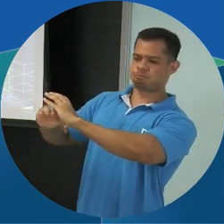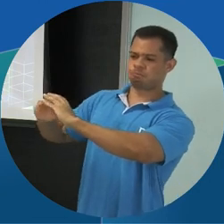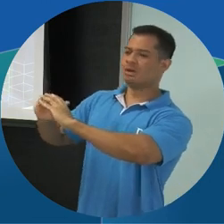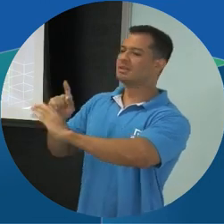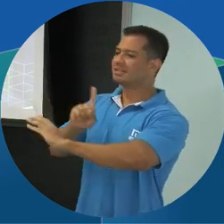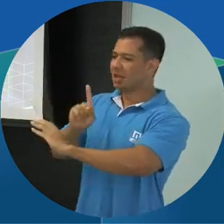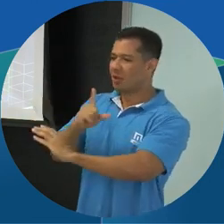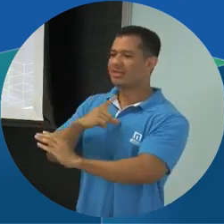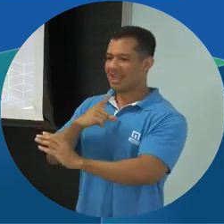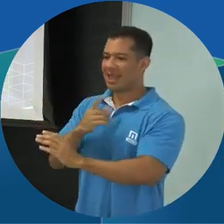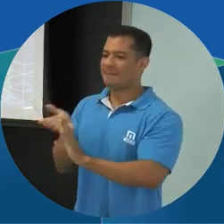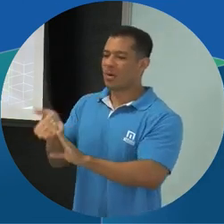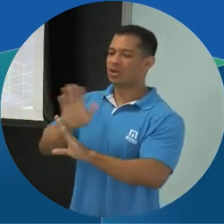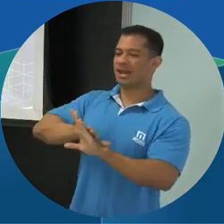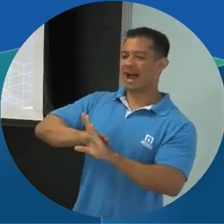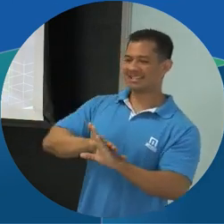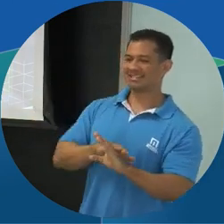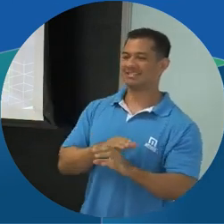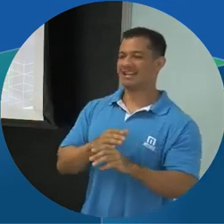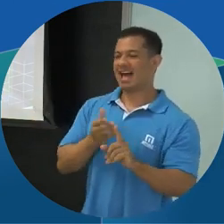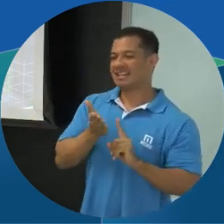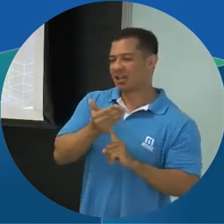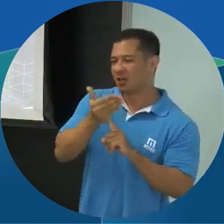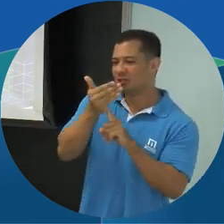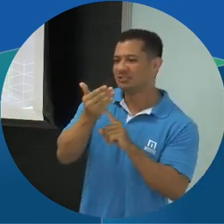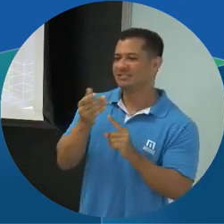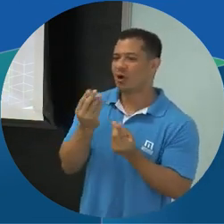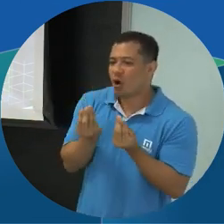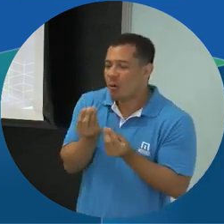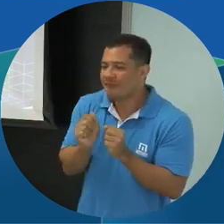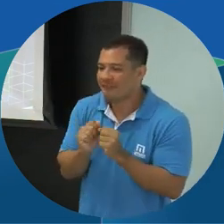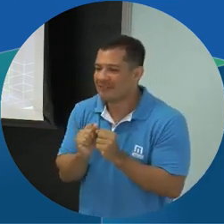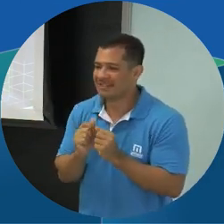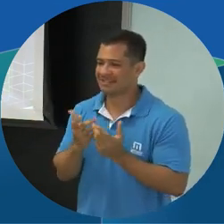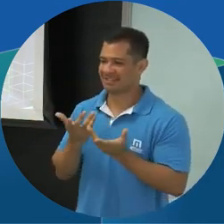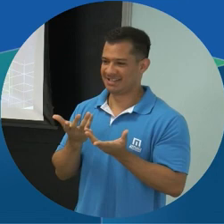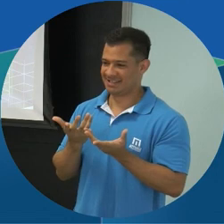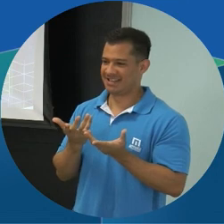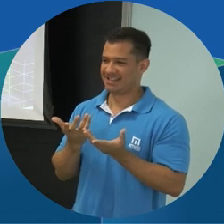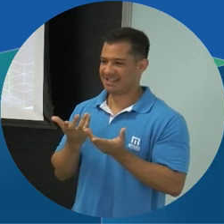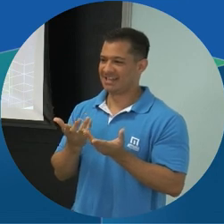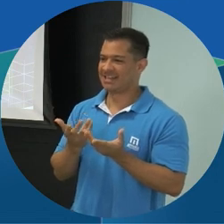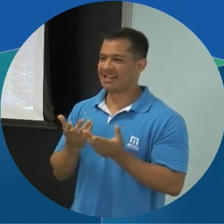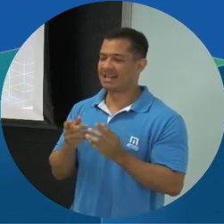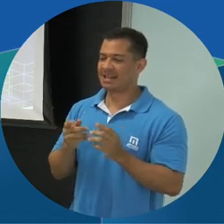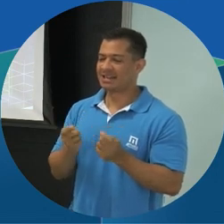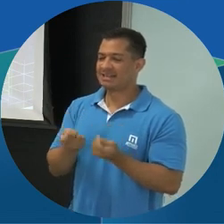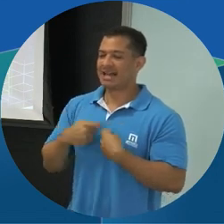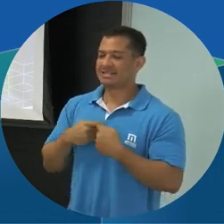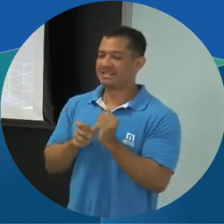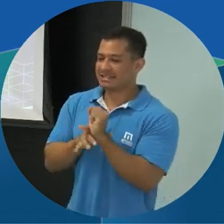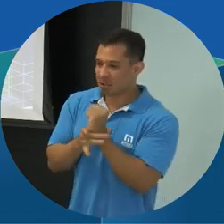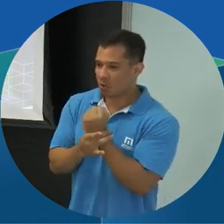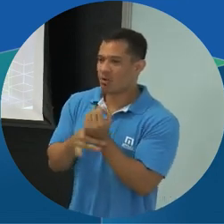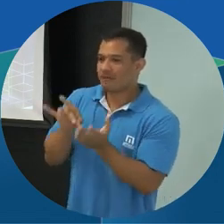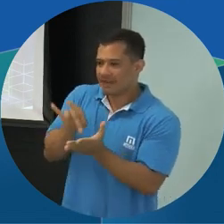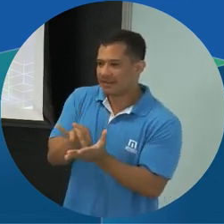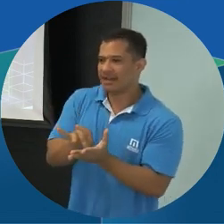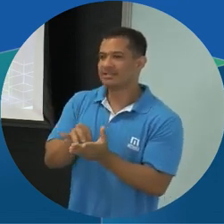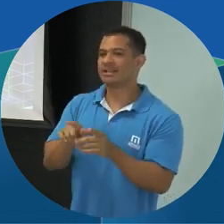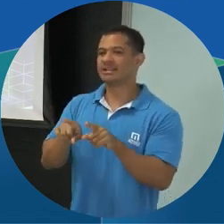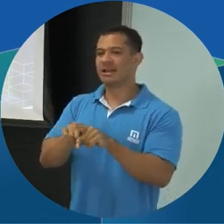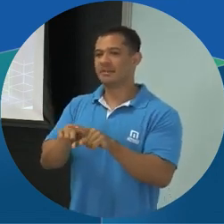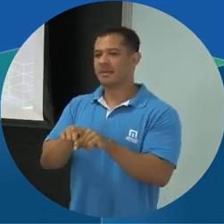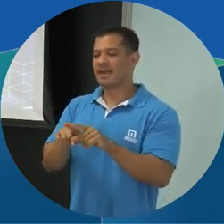execução do trabalho. Como fazer de forma que seja seguro, que garanta que ela